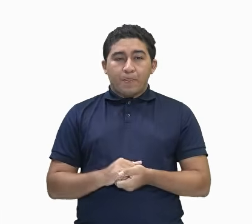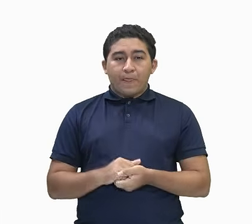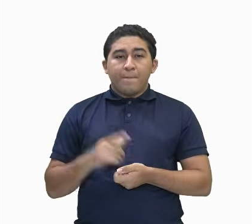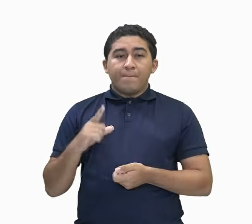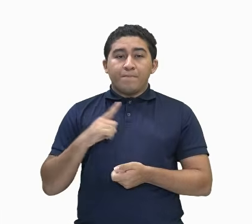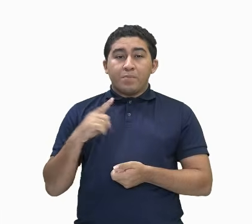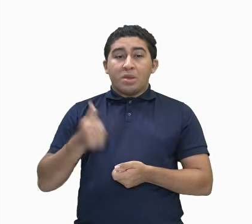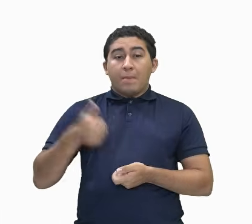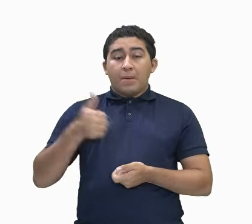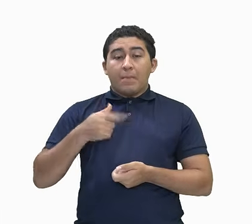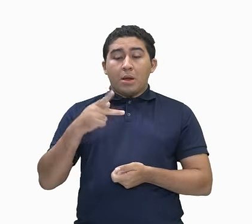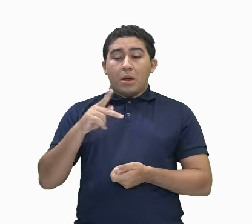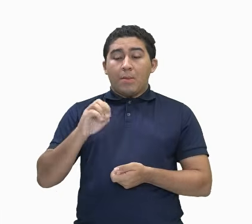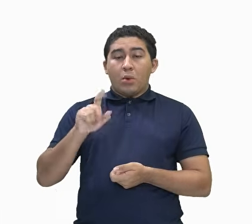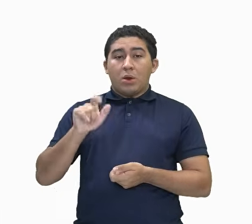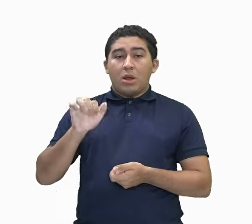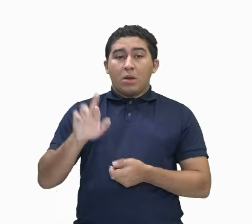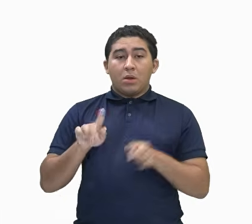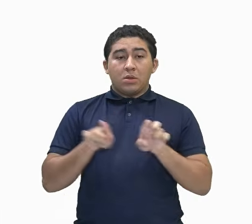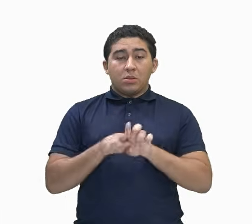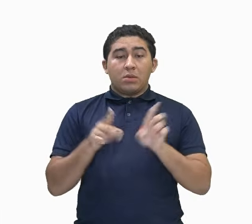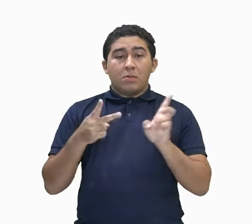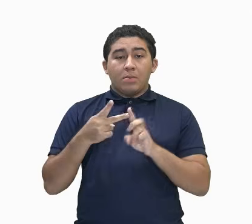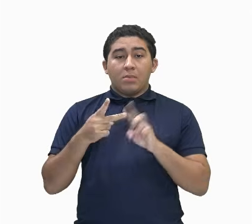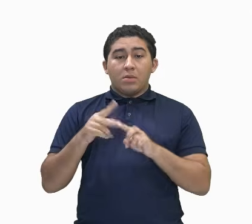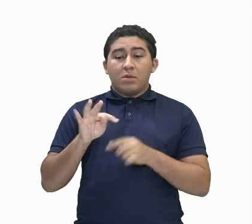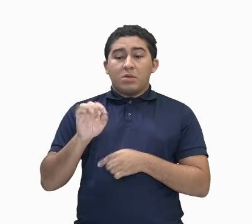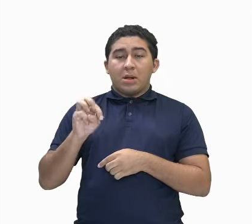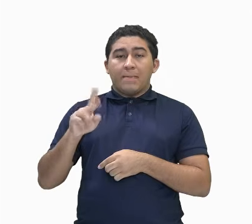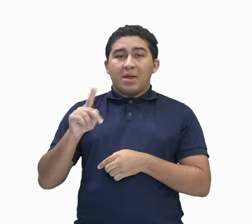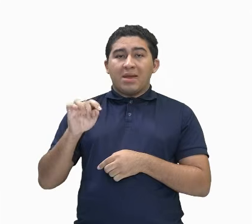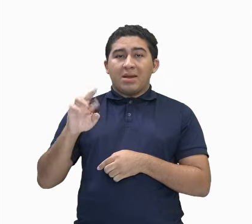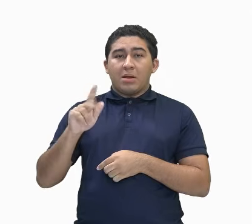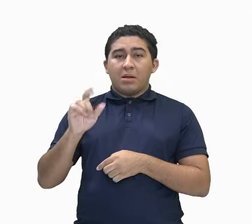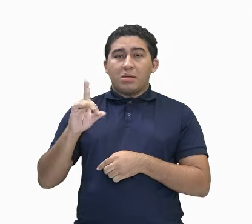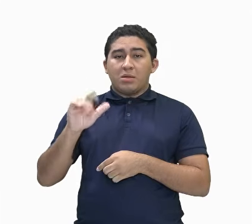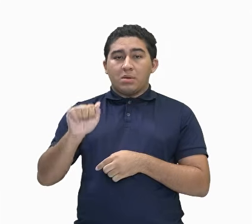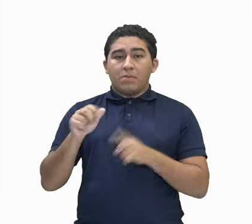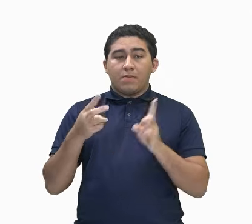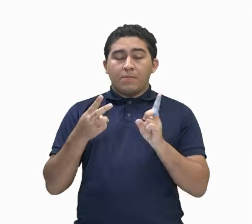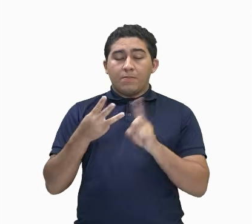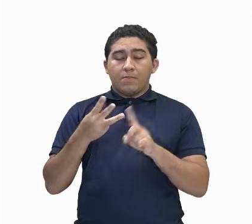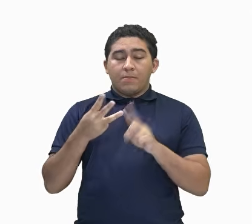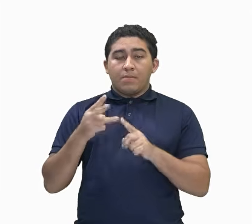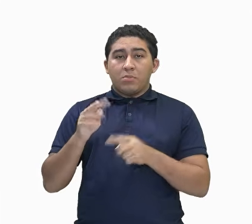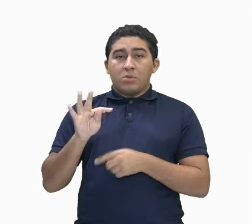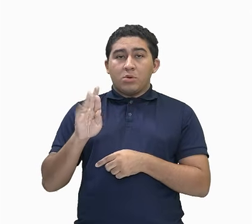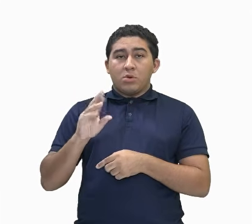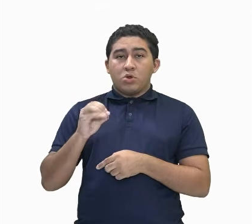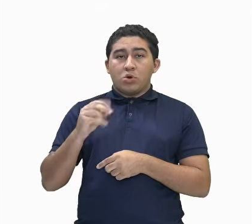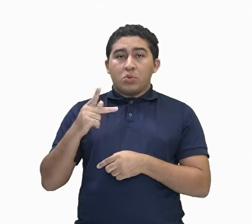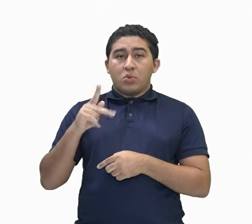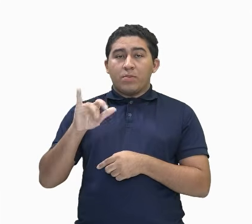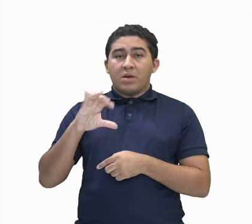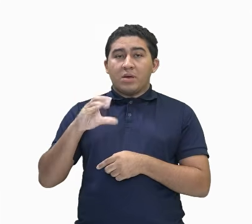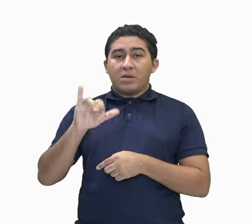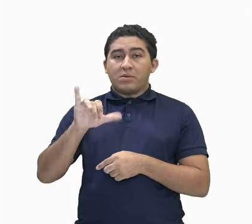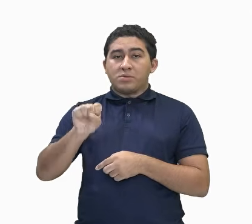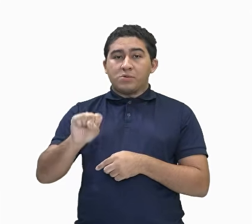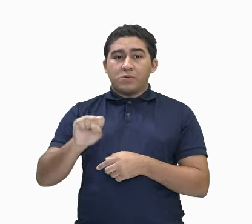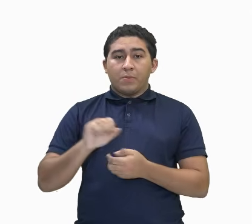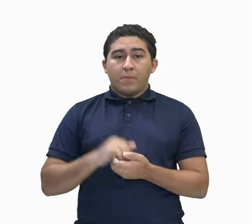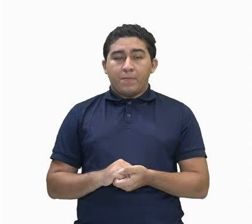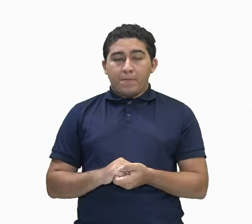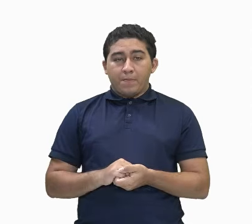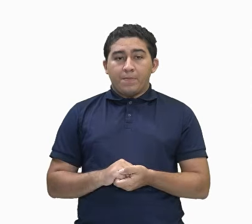zonas polares, as zonas temperadas e as zonas tropicais. As zonas polares, gente,